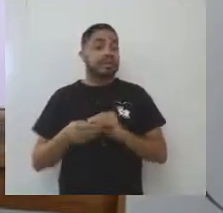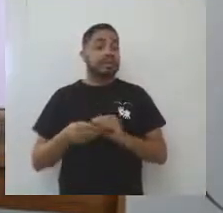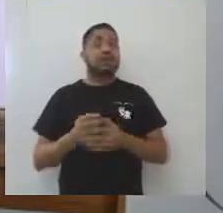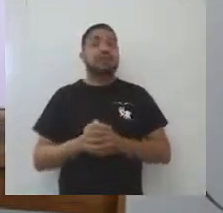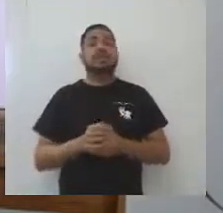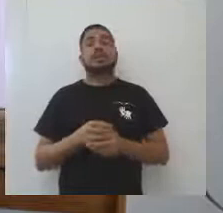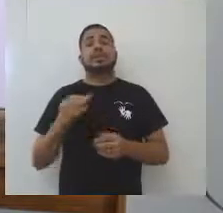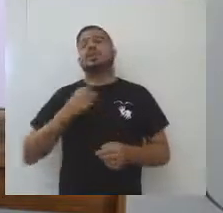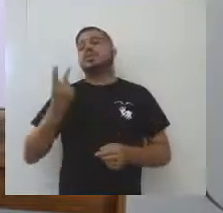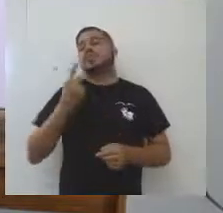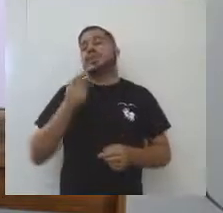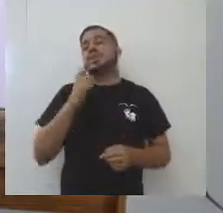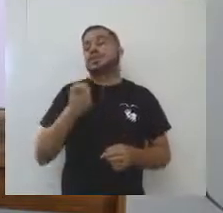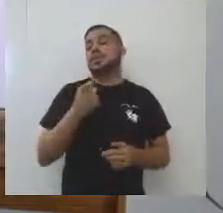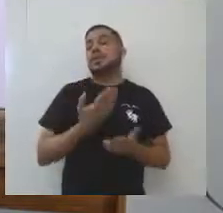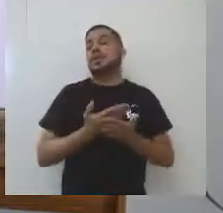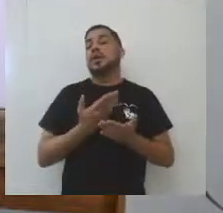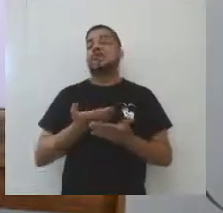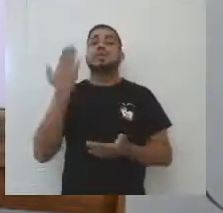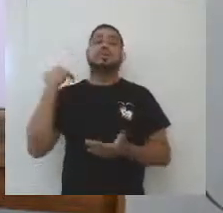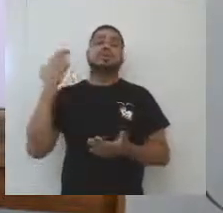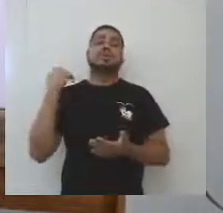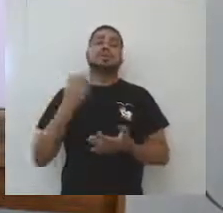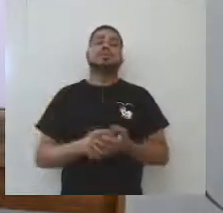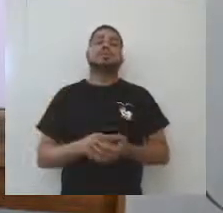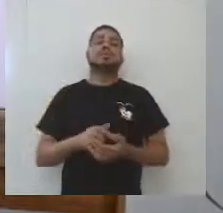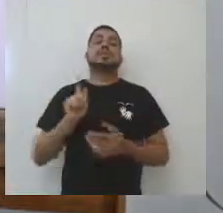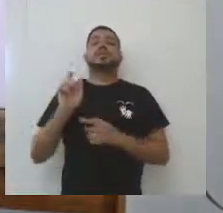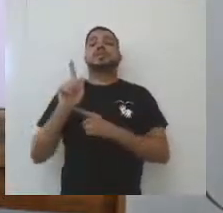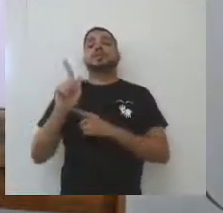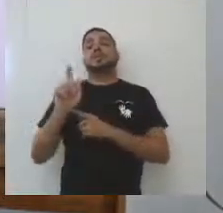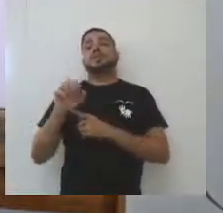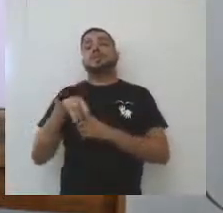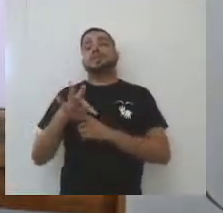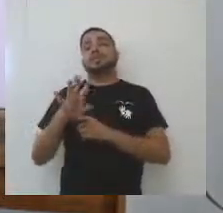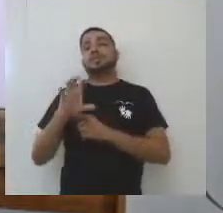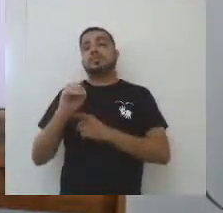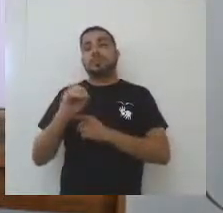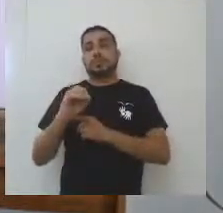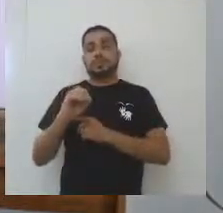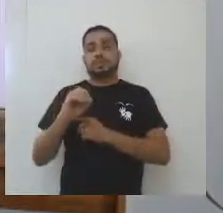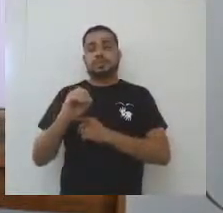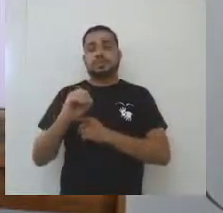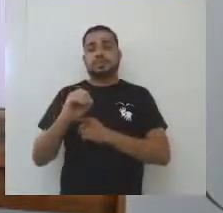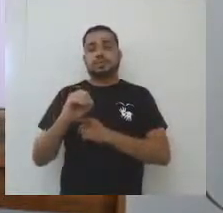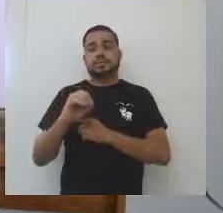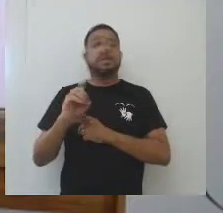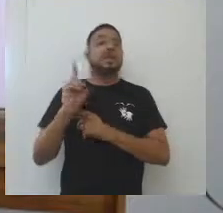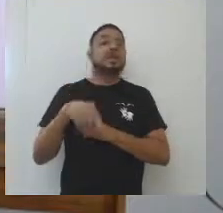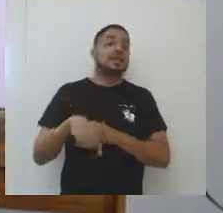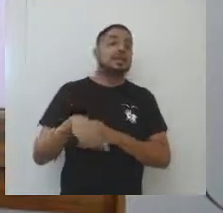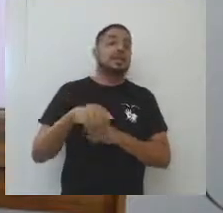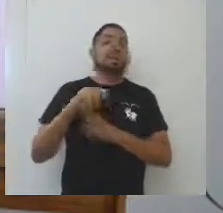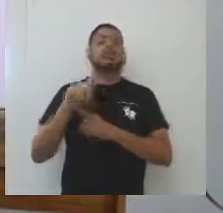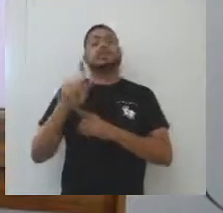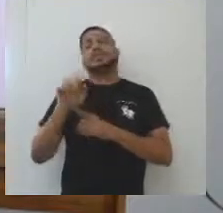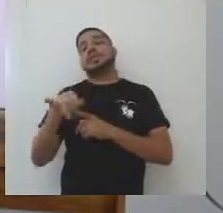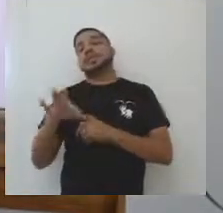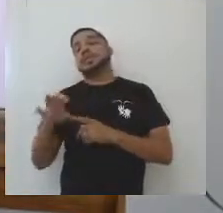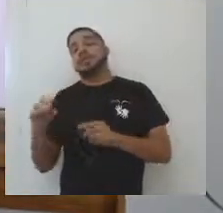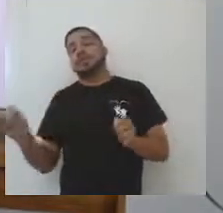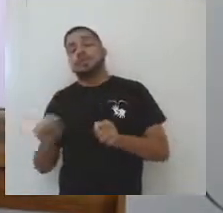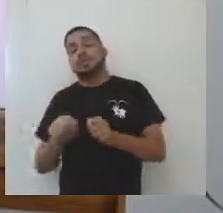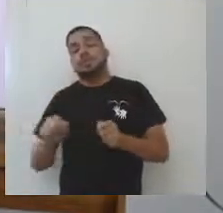que eu disse a tu algumas aulas atrás? Genótipo, vê só, Guilherme, genótipo é a genética que forma